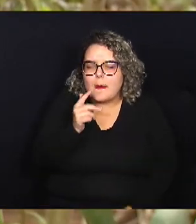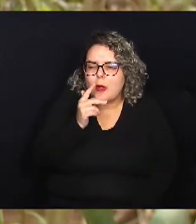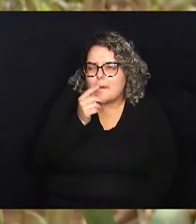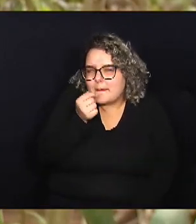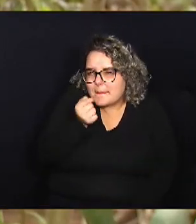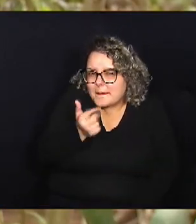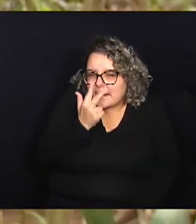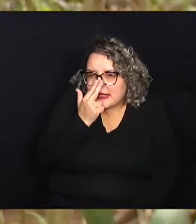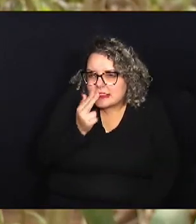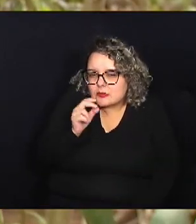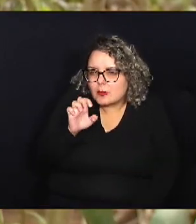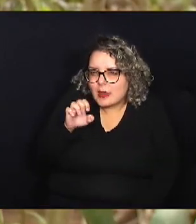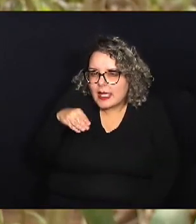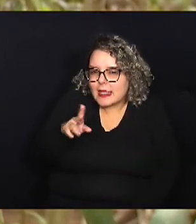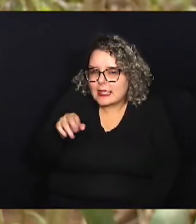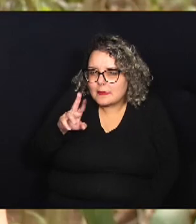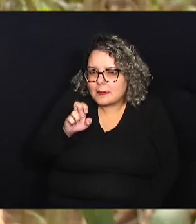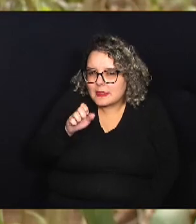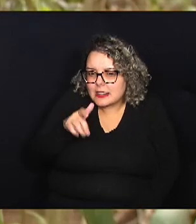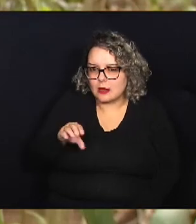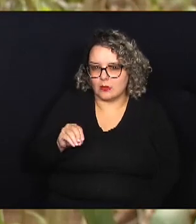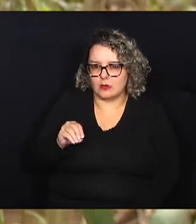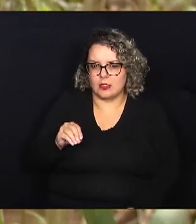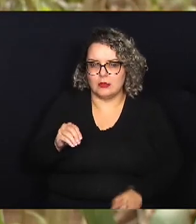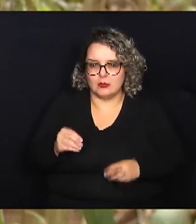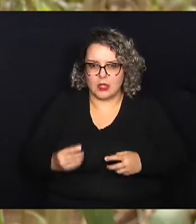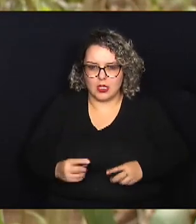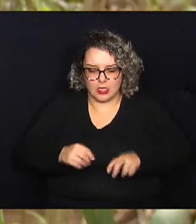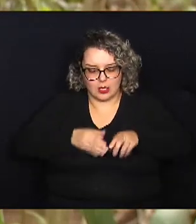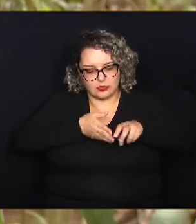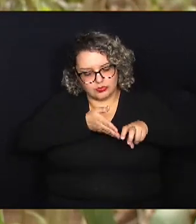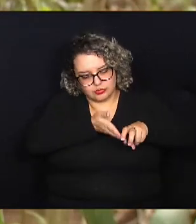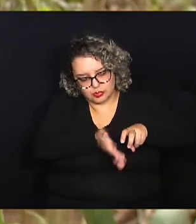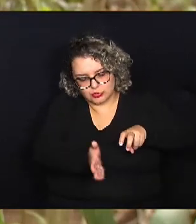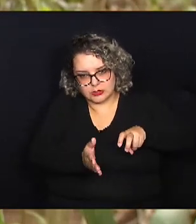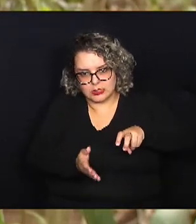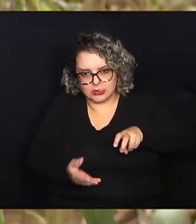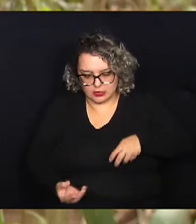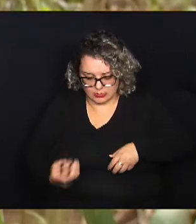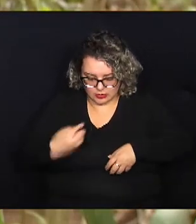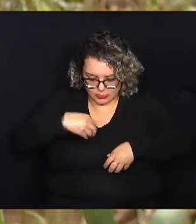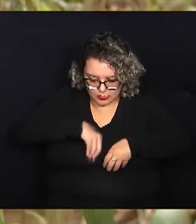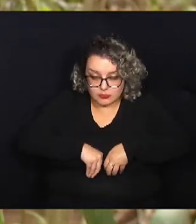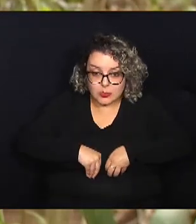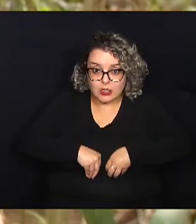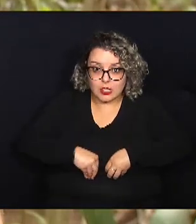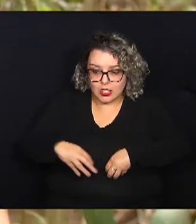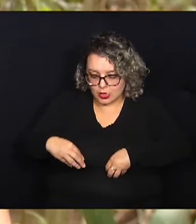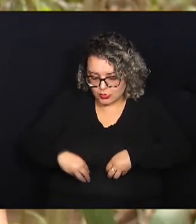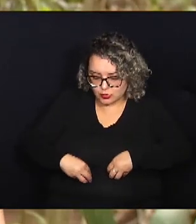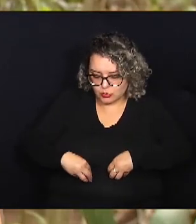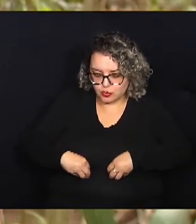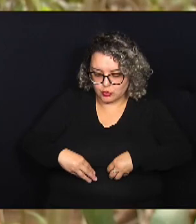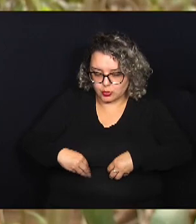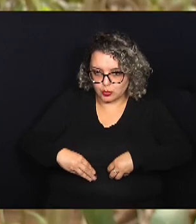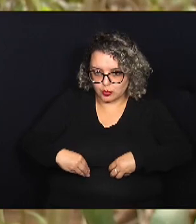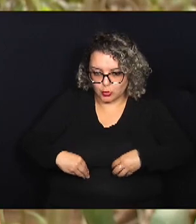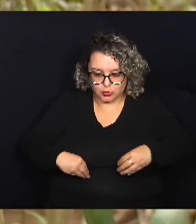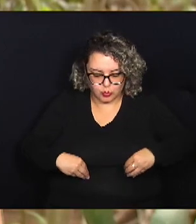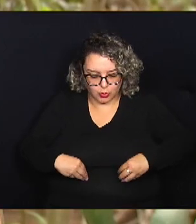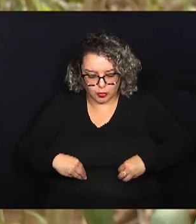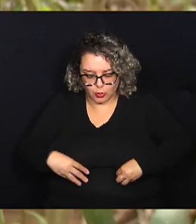E eles se arrastam até a bolsa da mãe, vão grudar na tetinha dela, e lá eles ficam